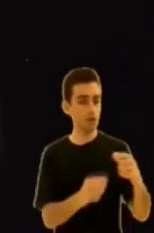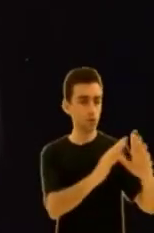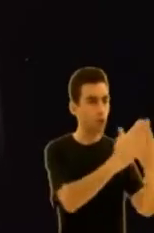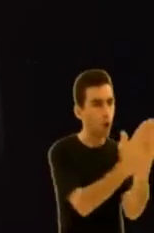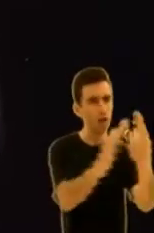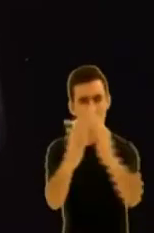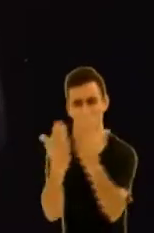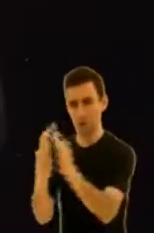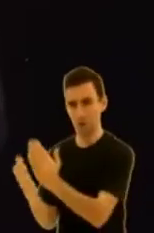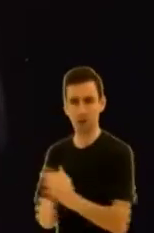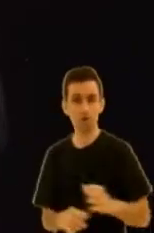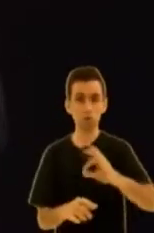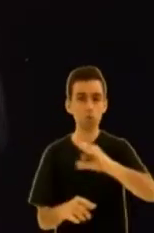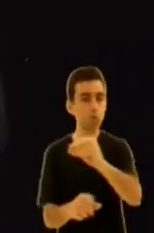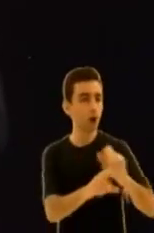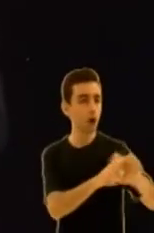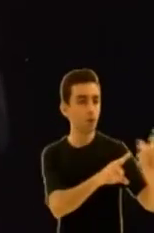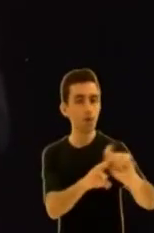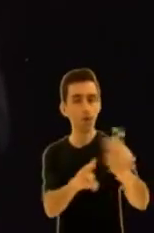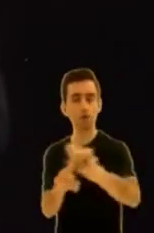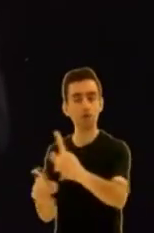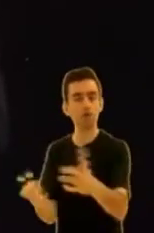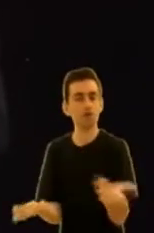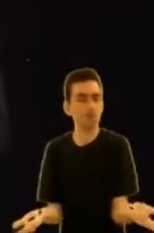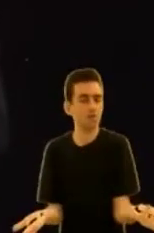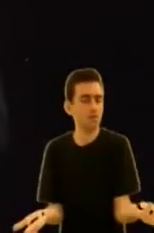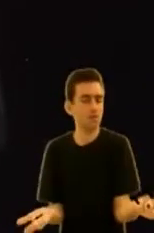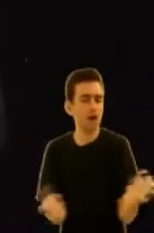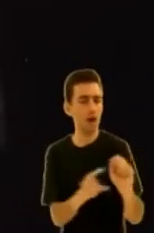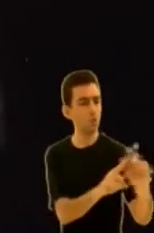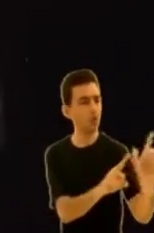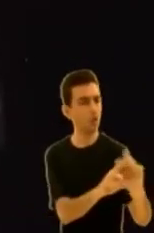vão ser atendidas numa única,